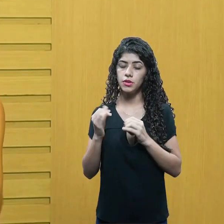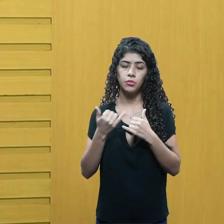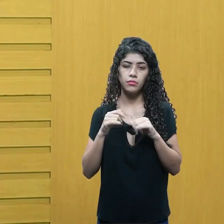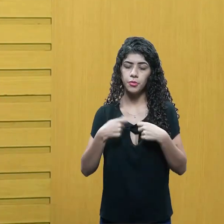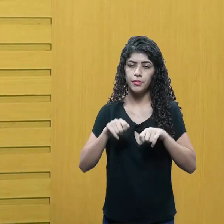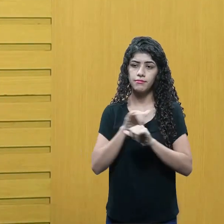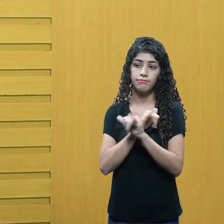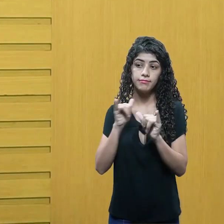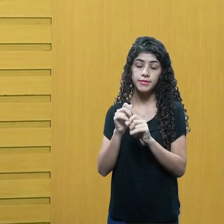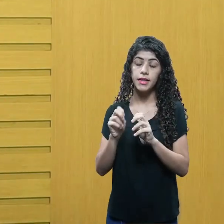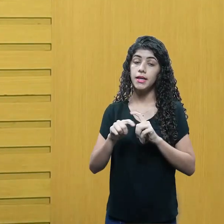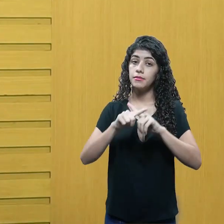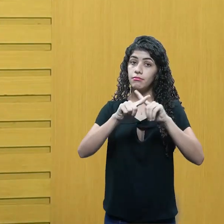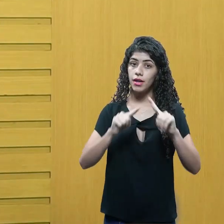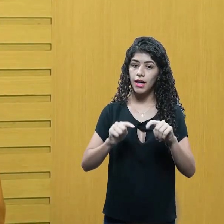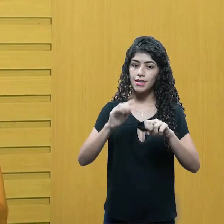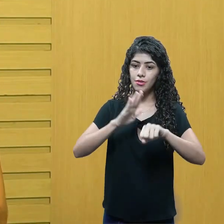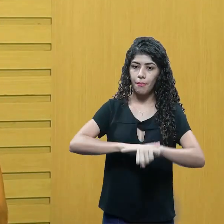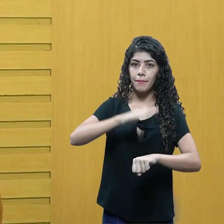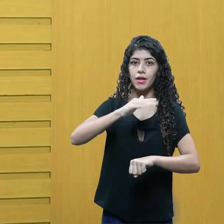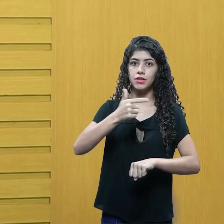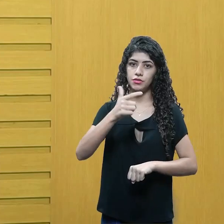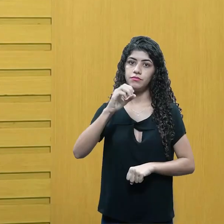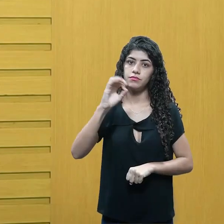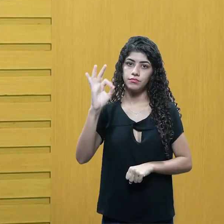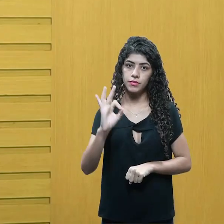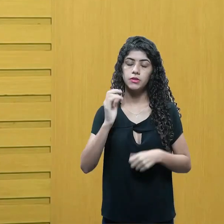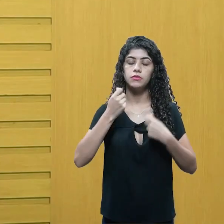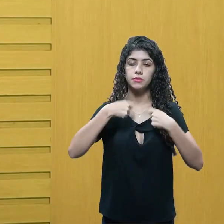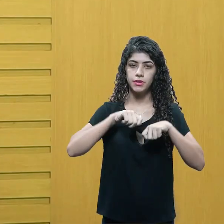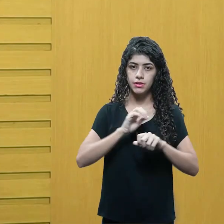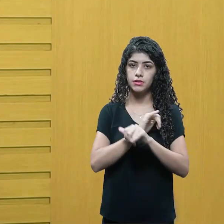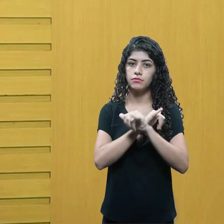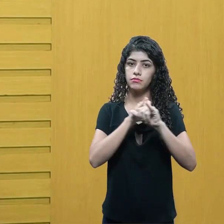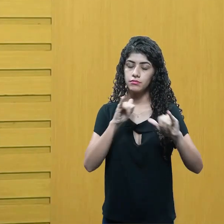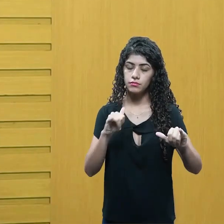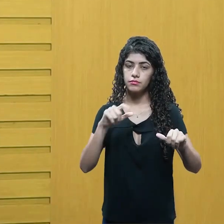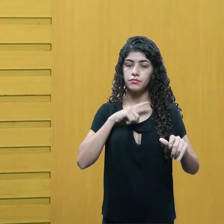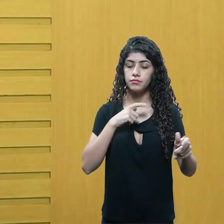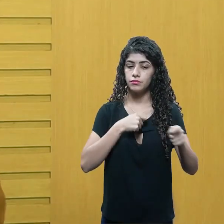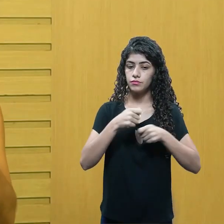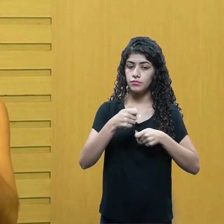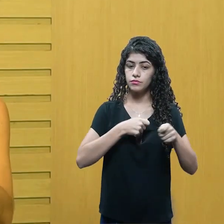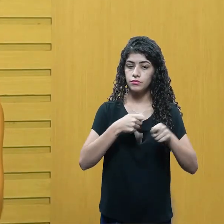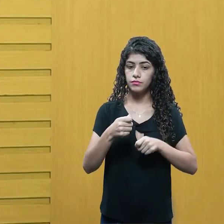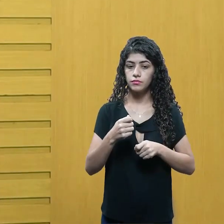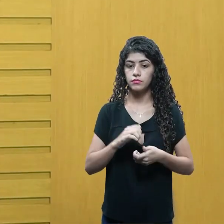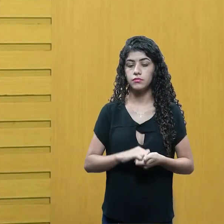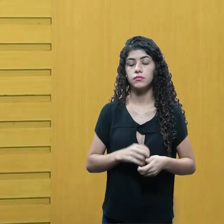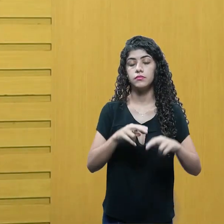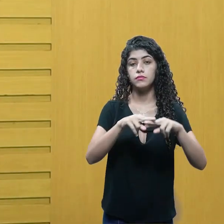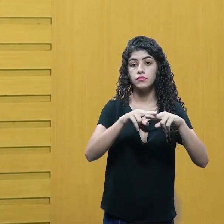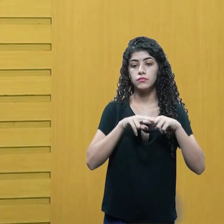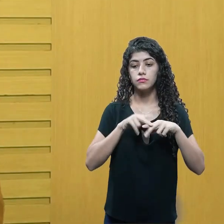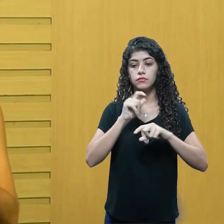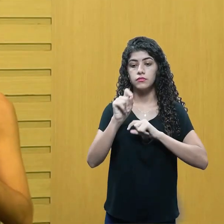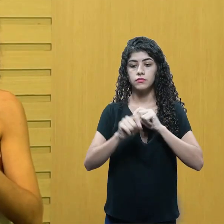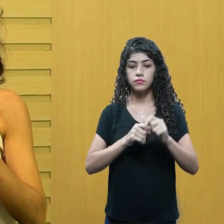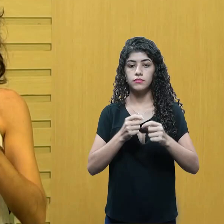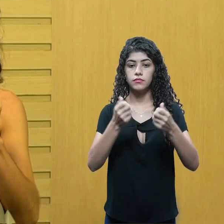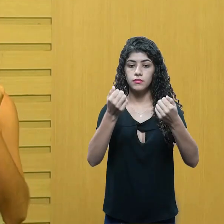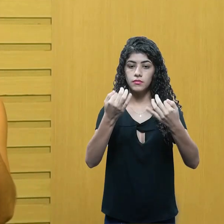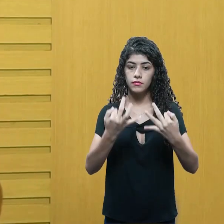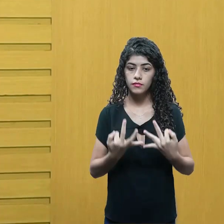consegue relocar sem precisar comunicar a Ancine. Mas quando passa de 20%, então a gente precisa ter um controle.